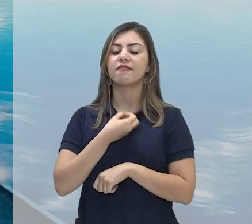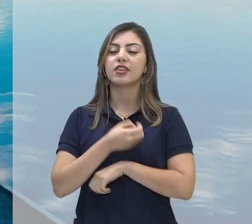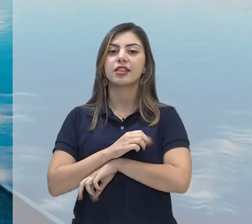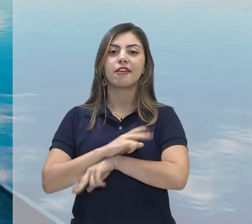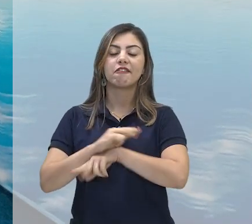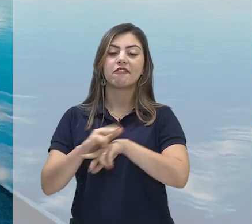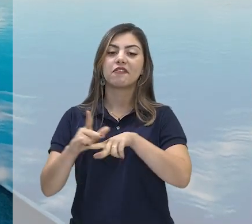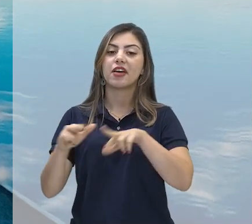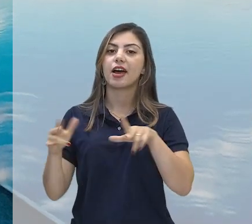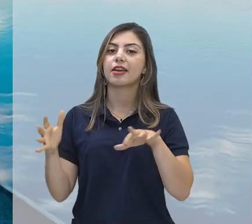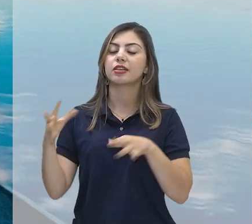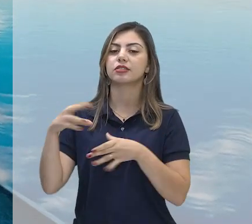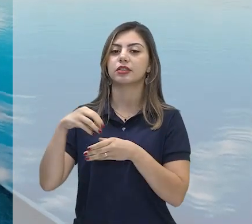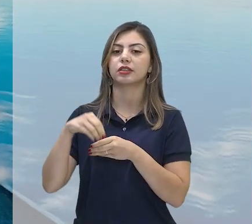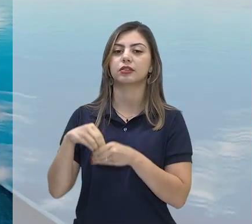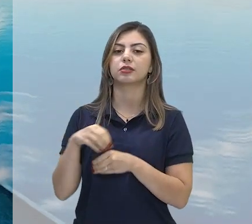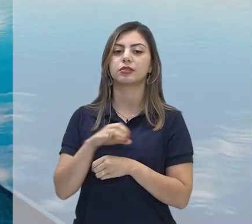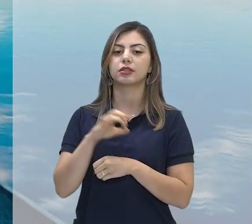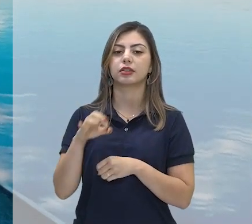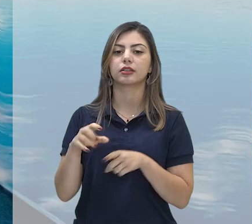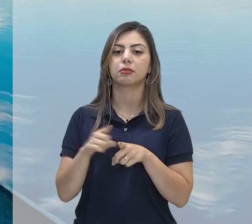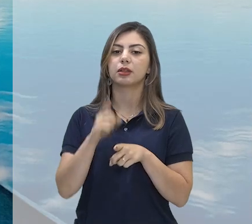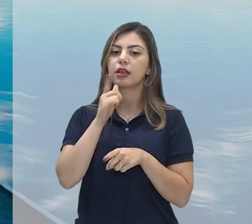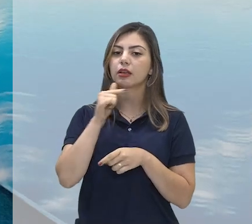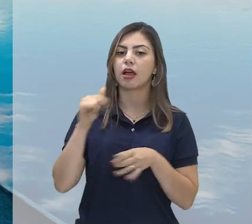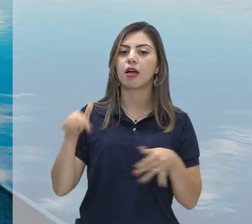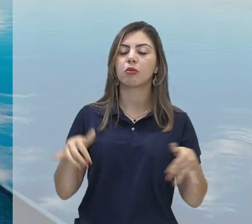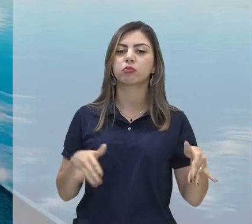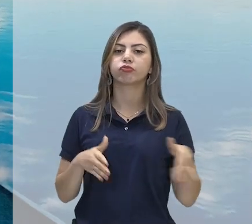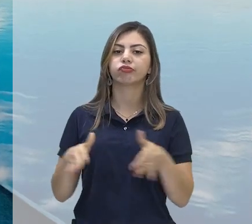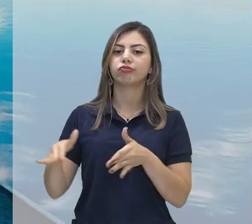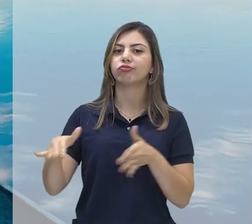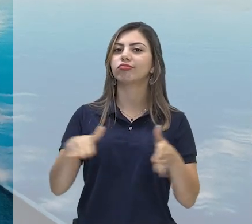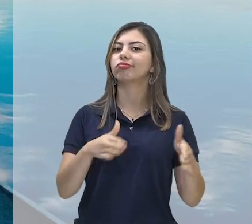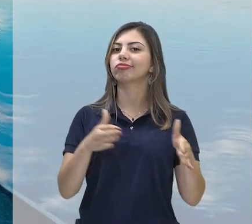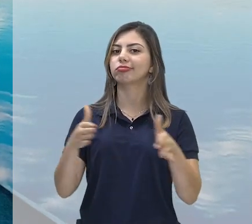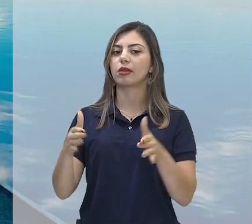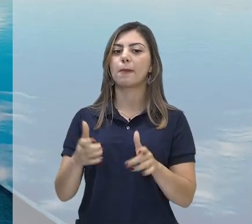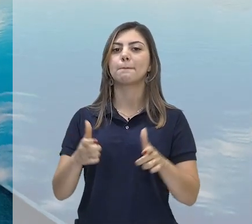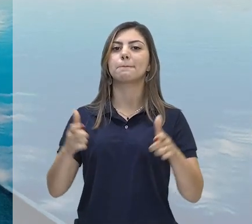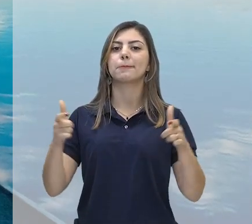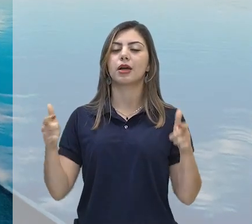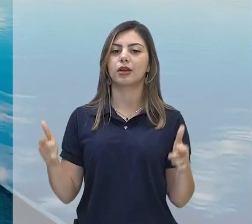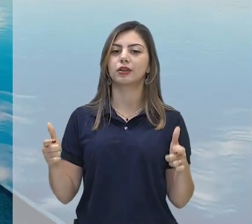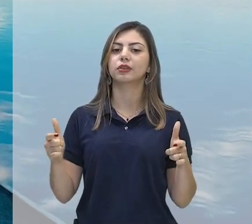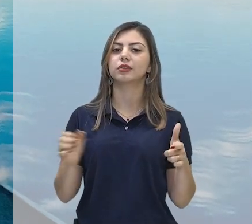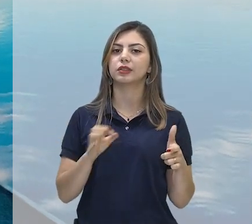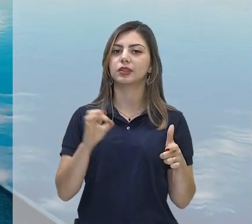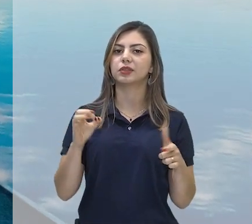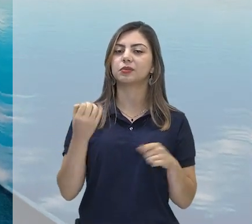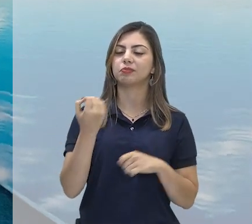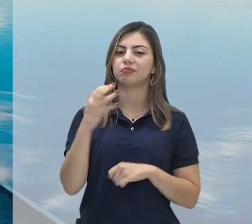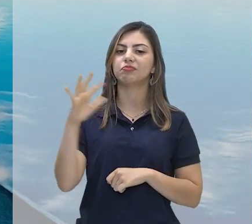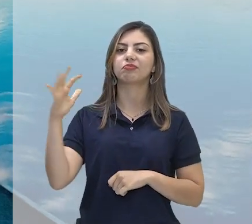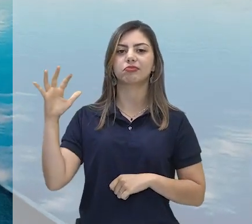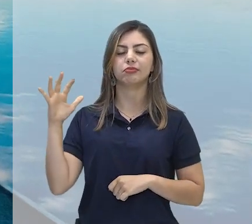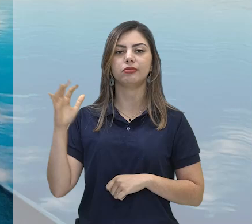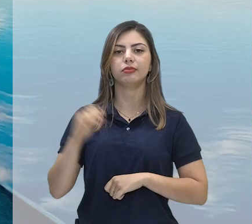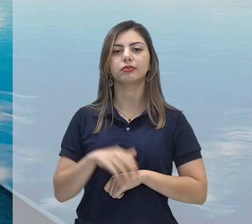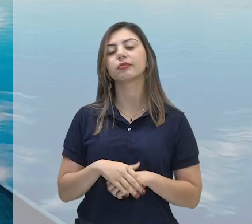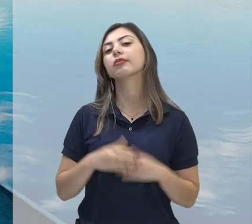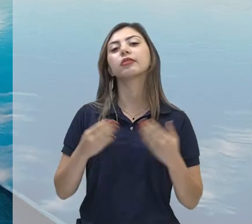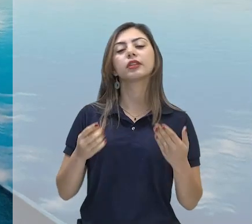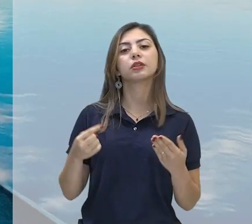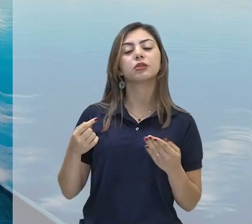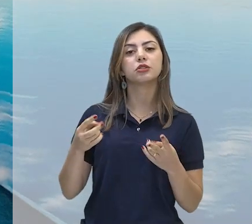mundo. Temos aí as maiores reservas hídricas dentro da floresta amazônica, dentro do bioma Amazônia. Então a gente acaba